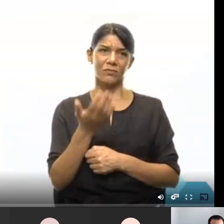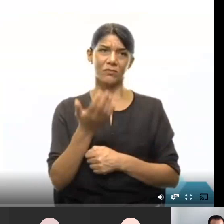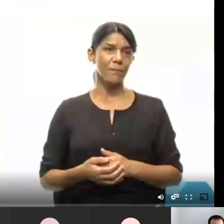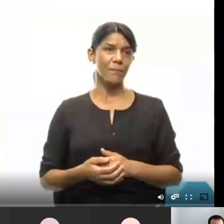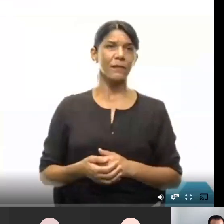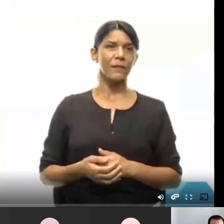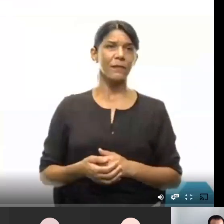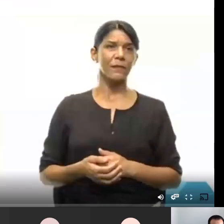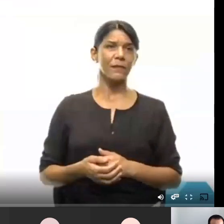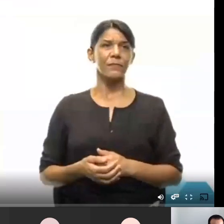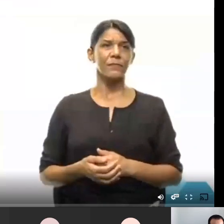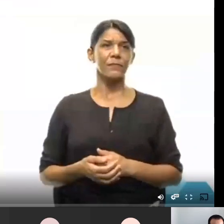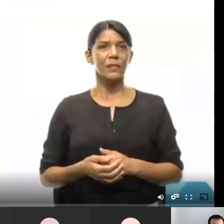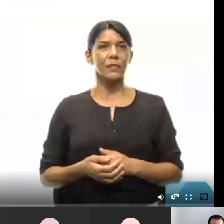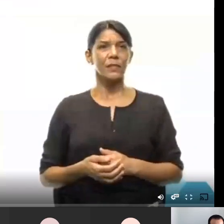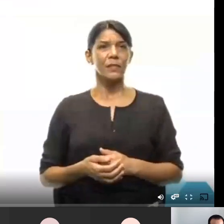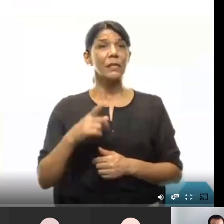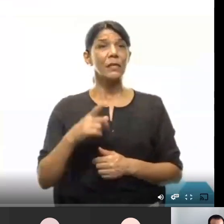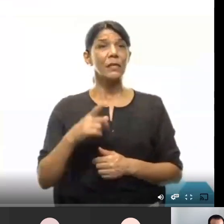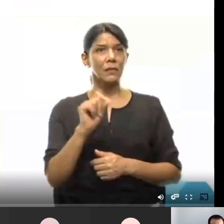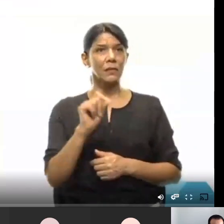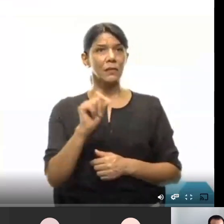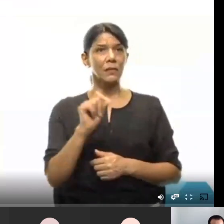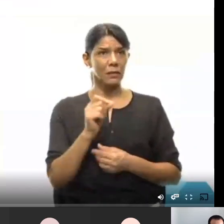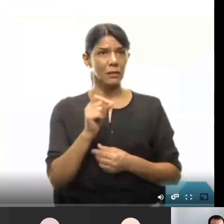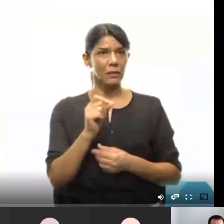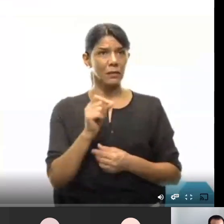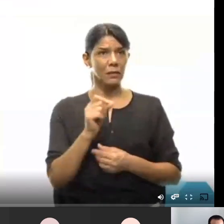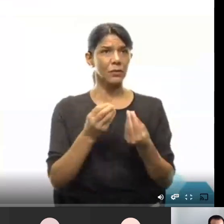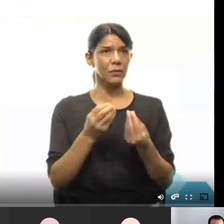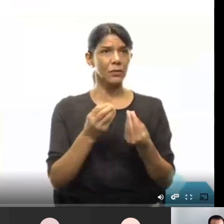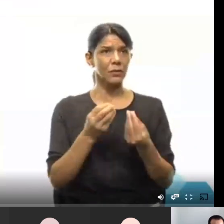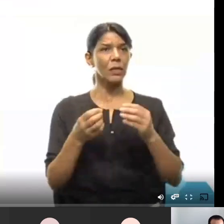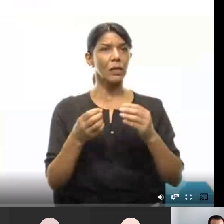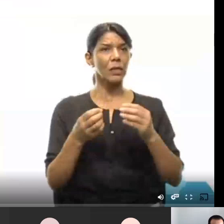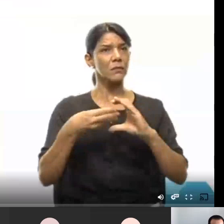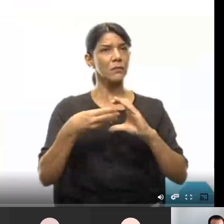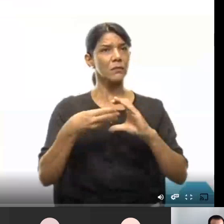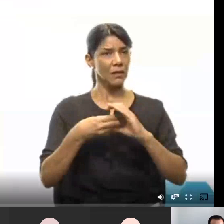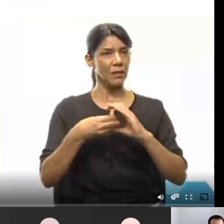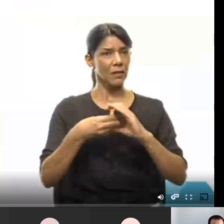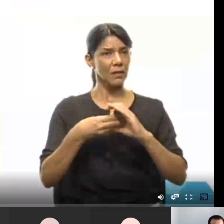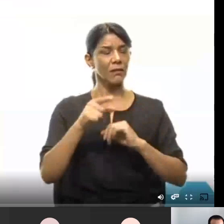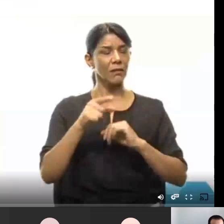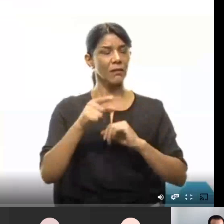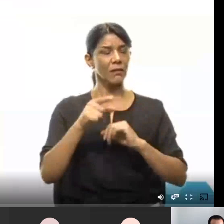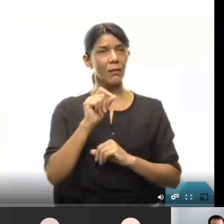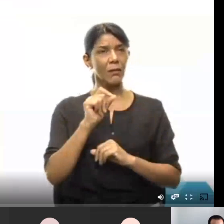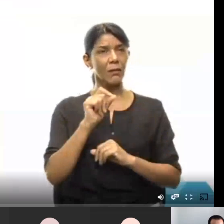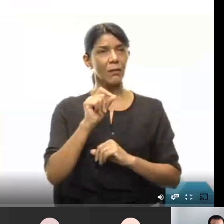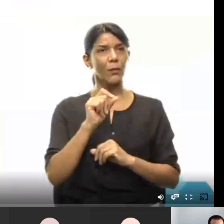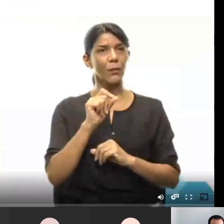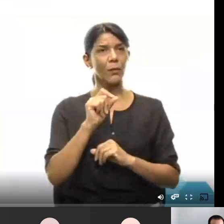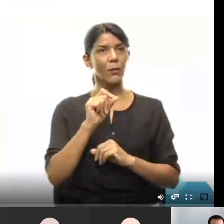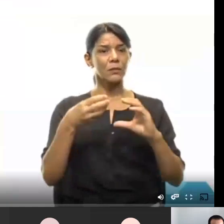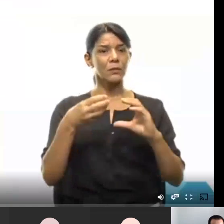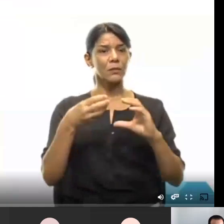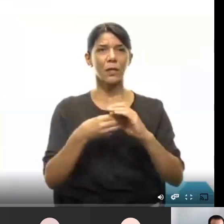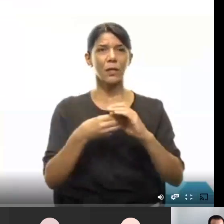No caso aqui, nós temos a atuação de uma célula também conhecida como